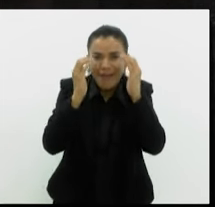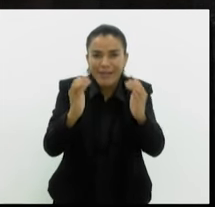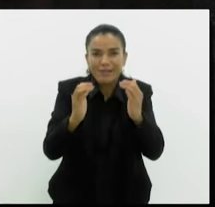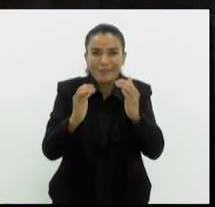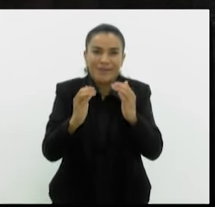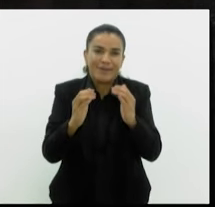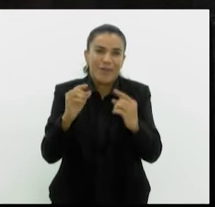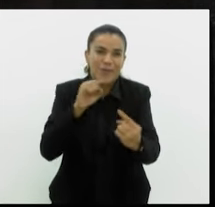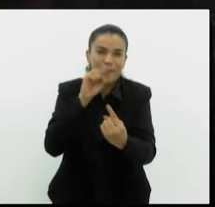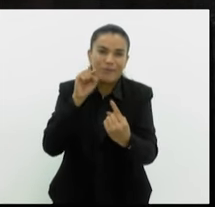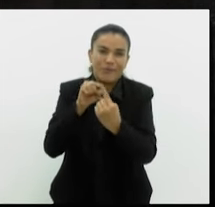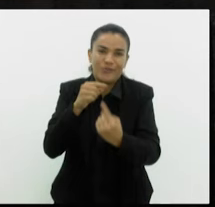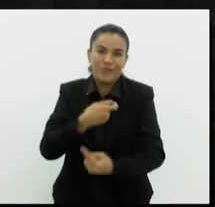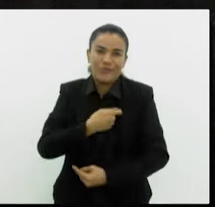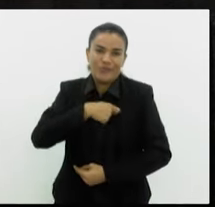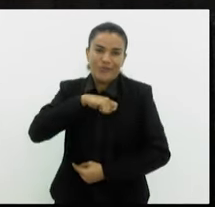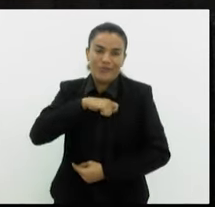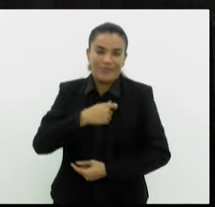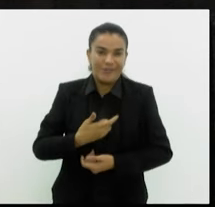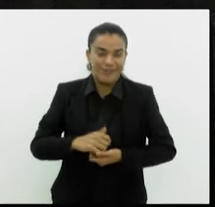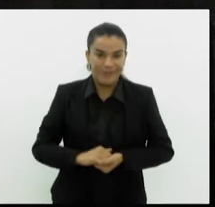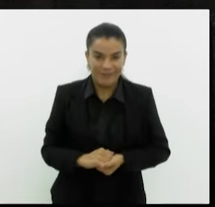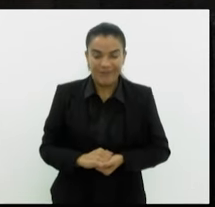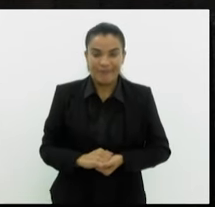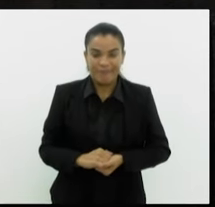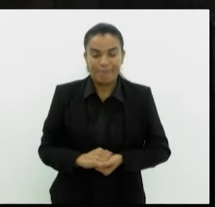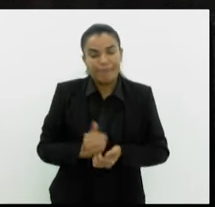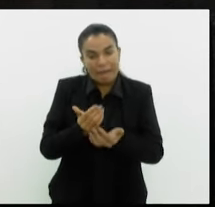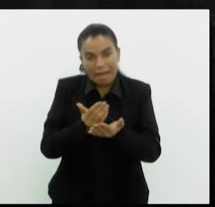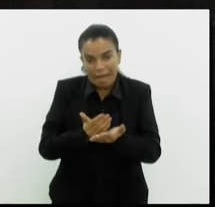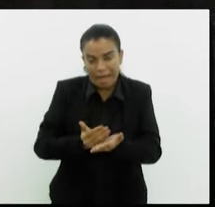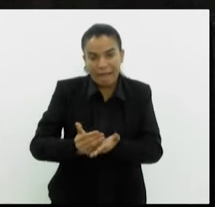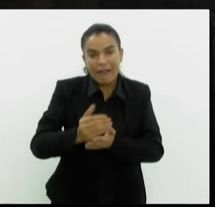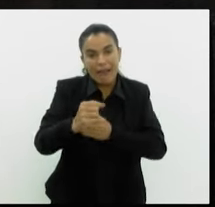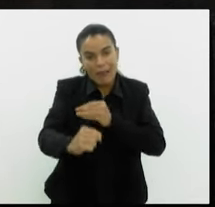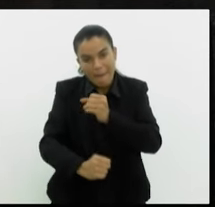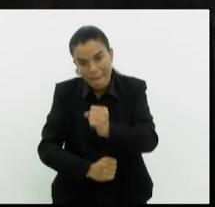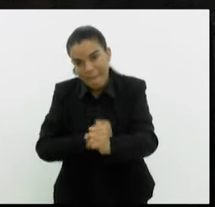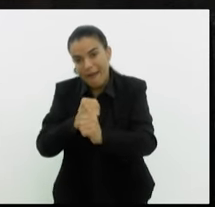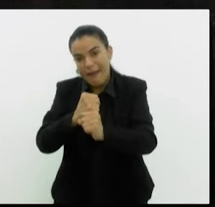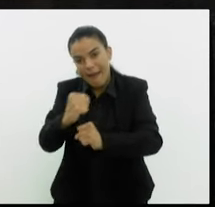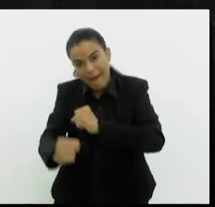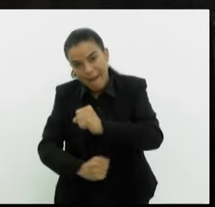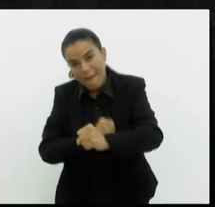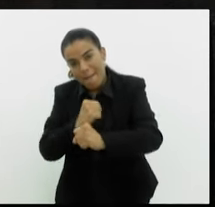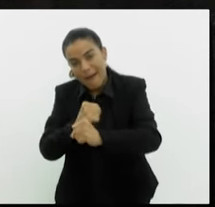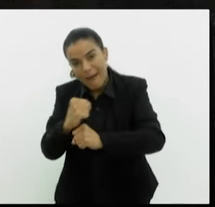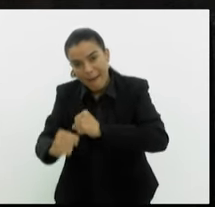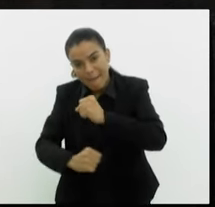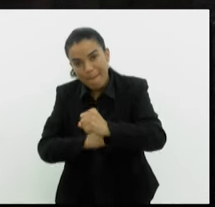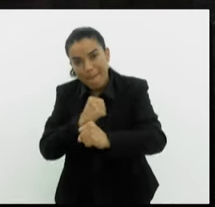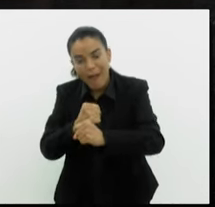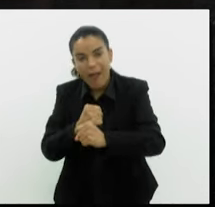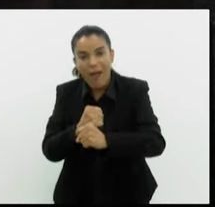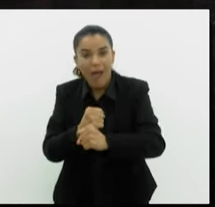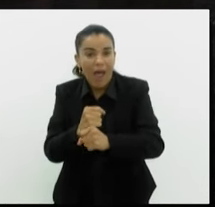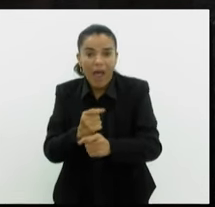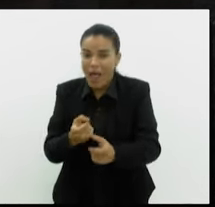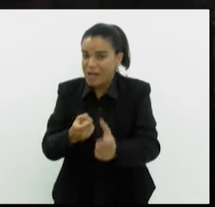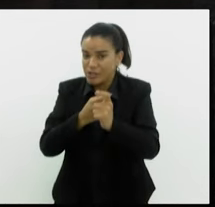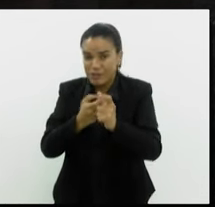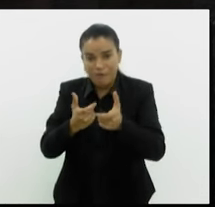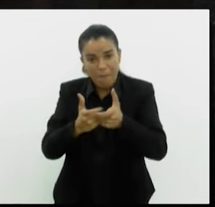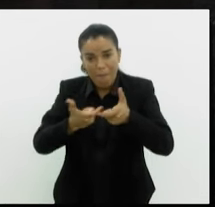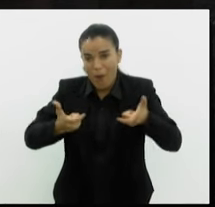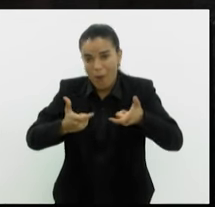fiscais? E, a partir daí, ano a ano, esse rombo passou a